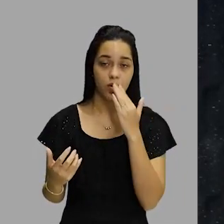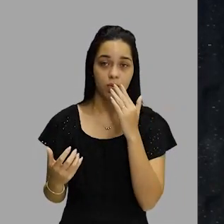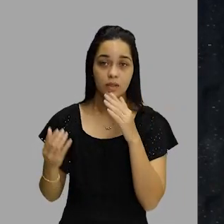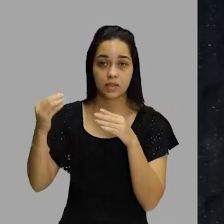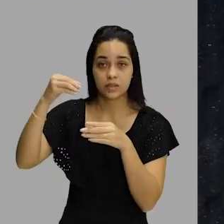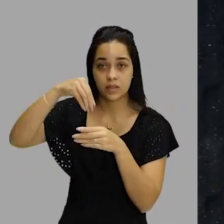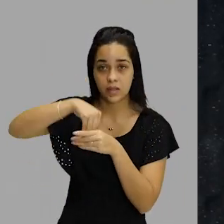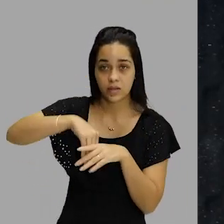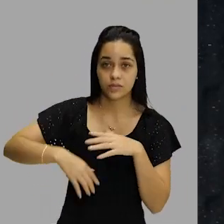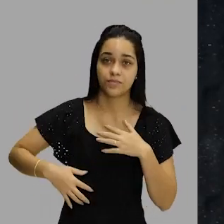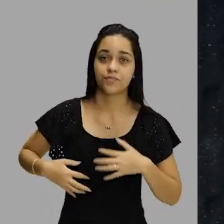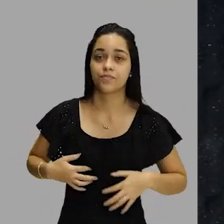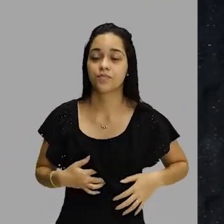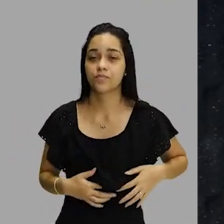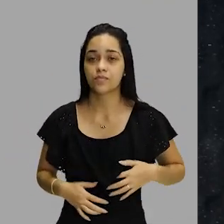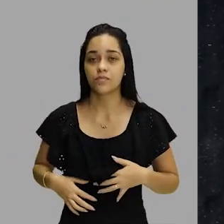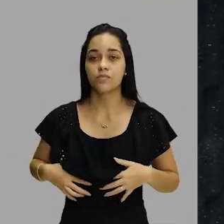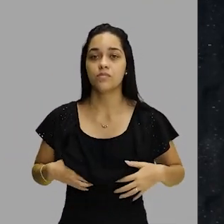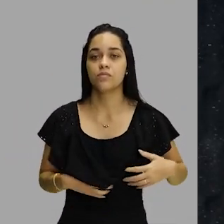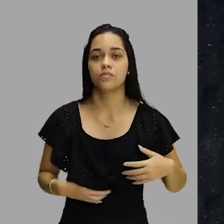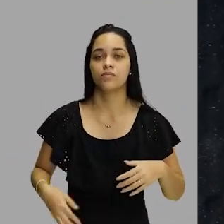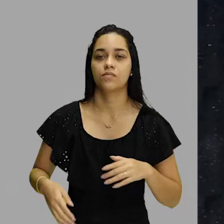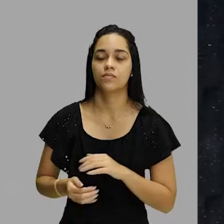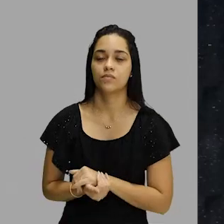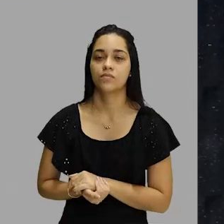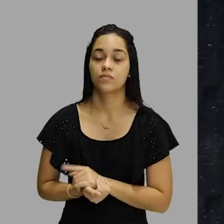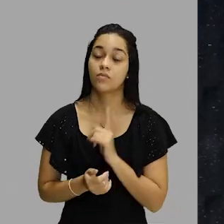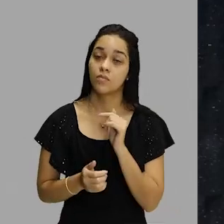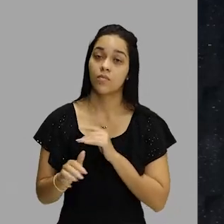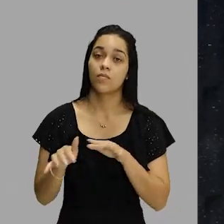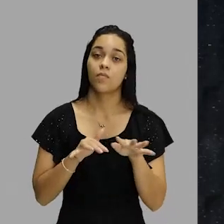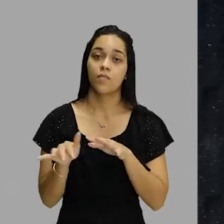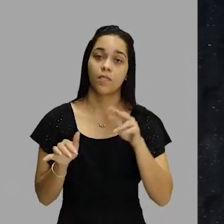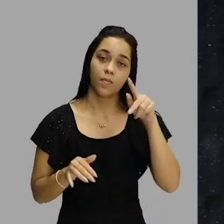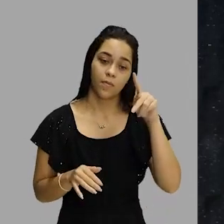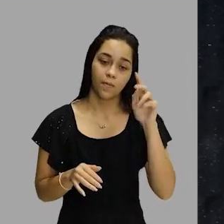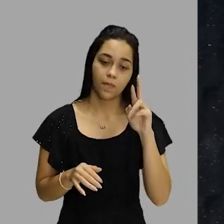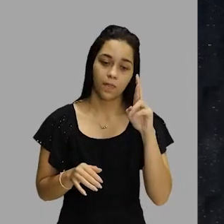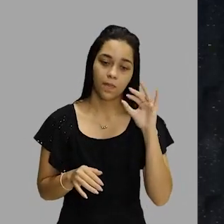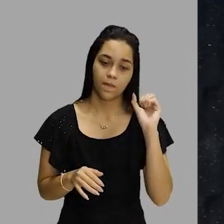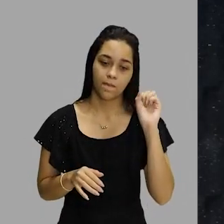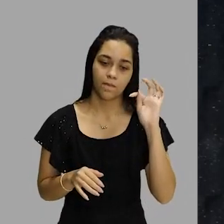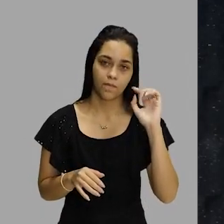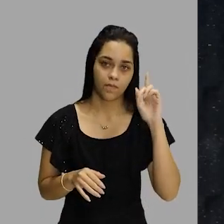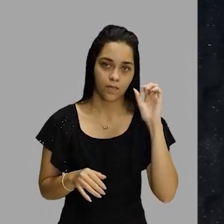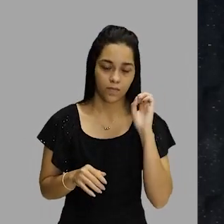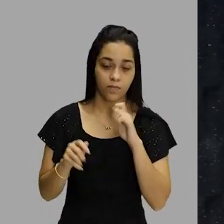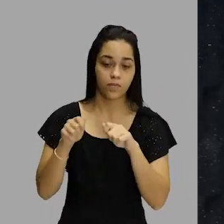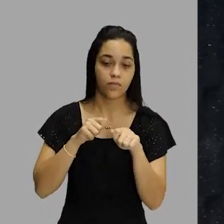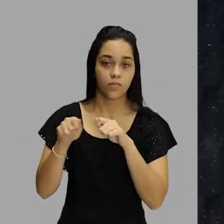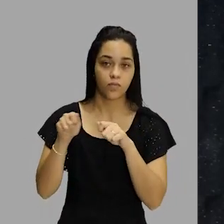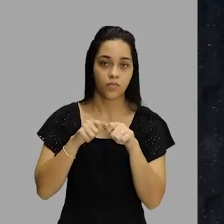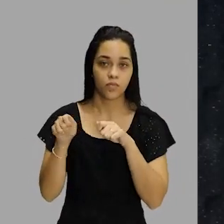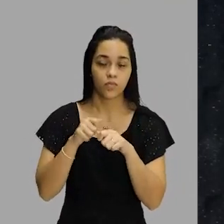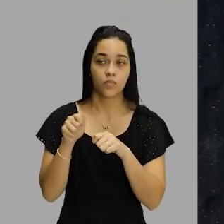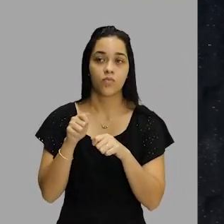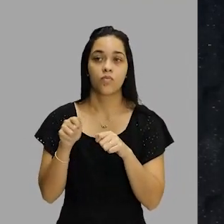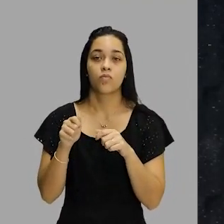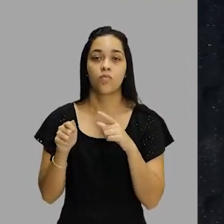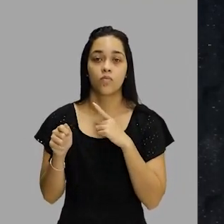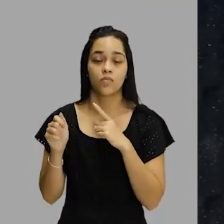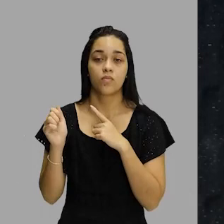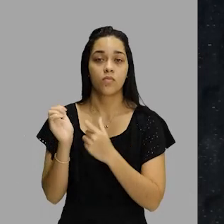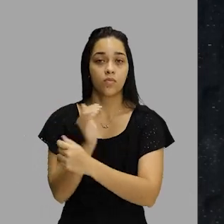interior do nosso intestino. Então, esse é o movimento peristáltico, que é controlado por um músculo, né?